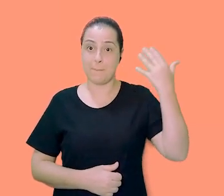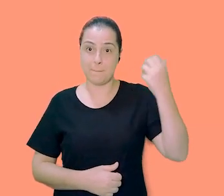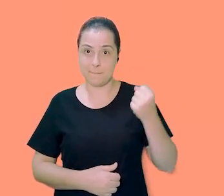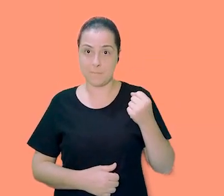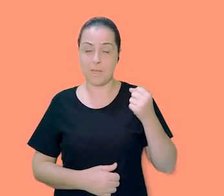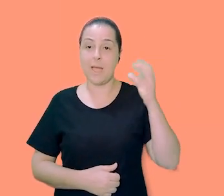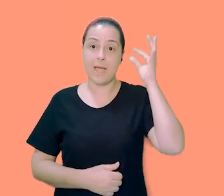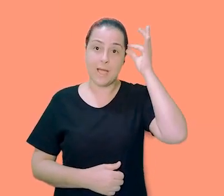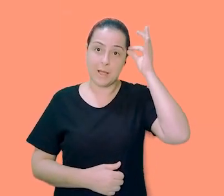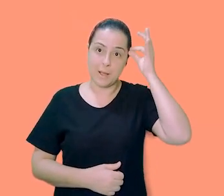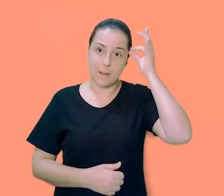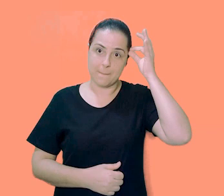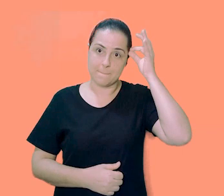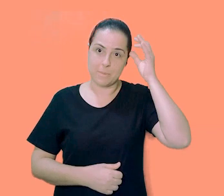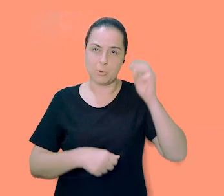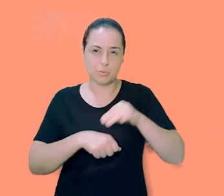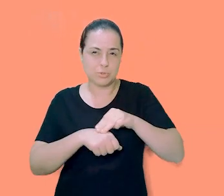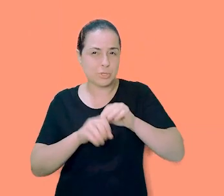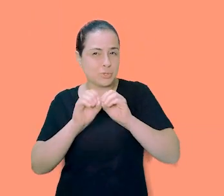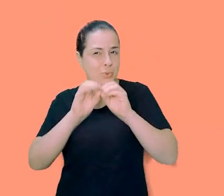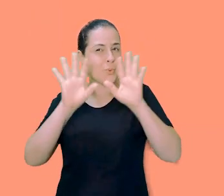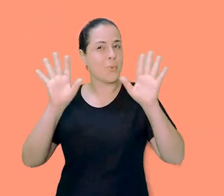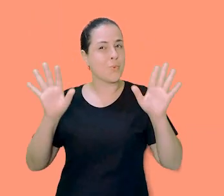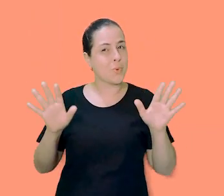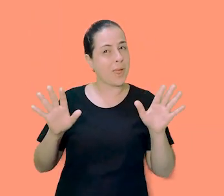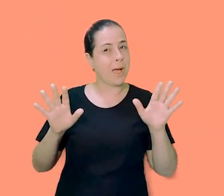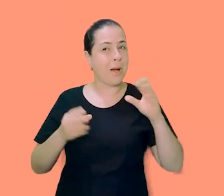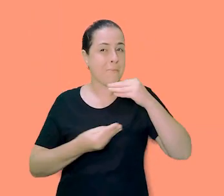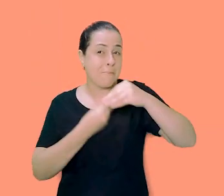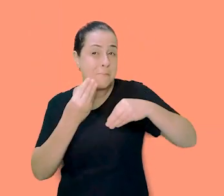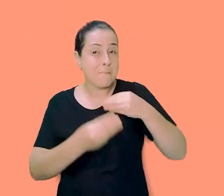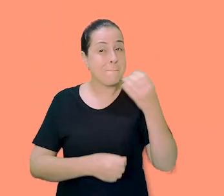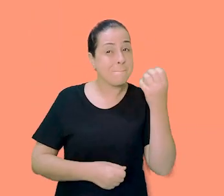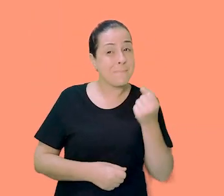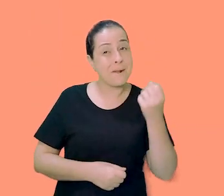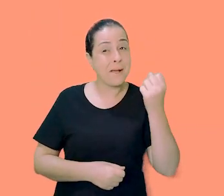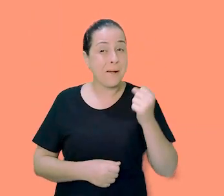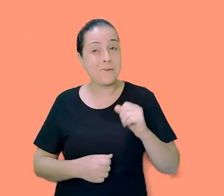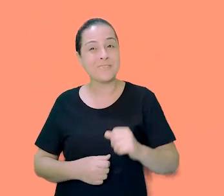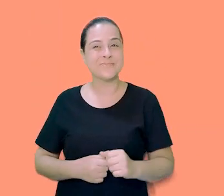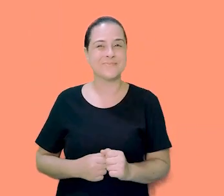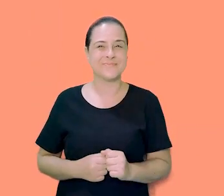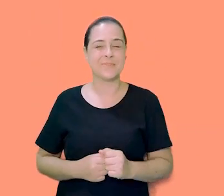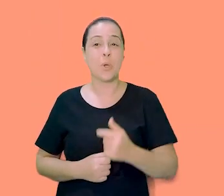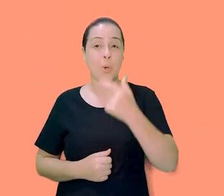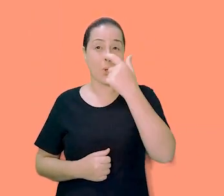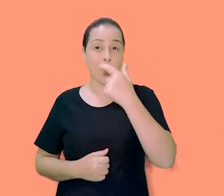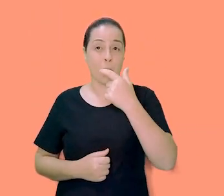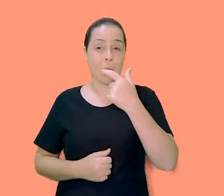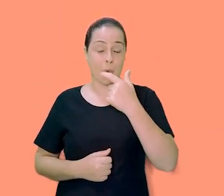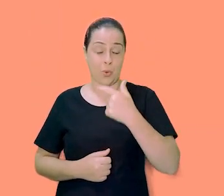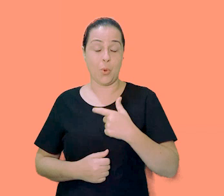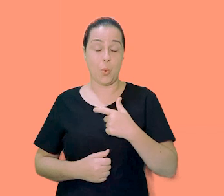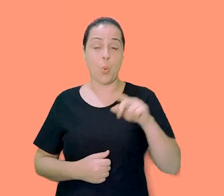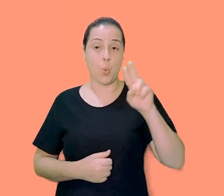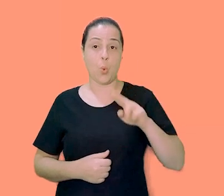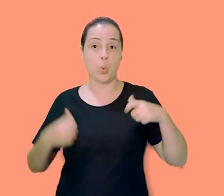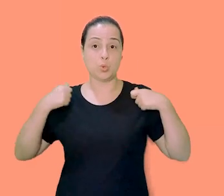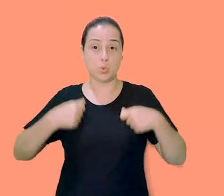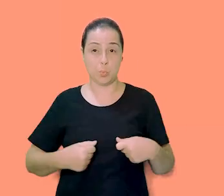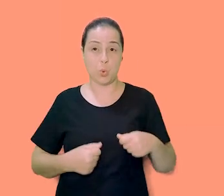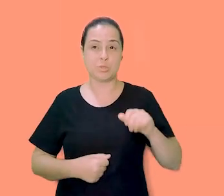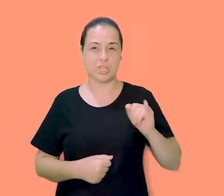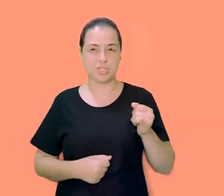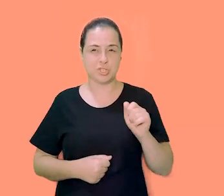de cabelos castanhos claros, esbranquiçando. Estou usando uma jaqueta jeans